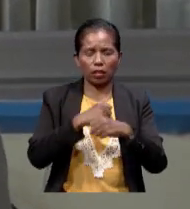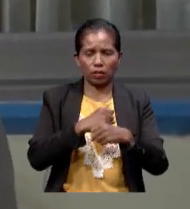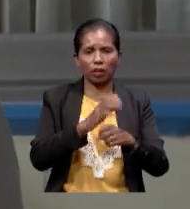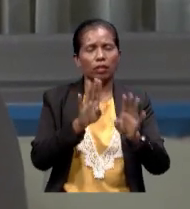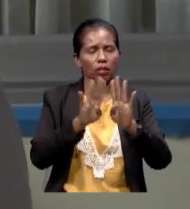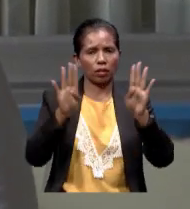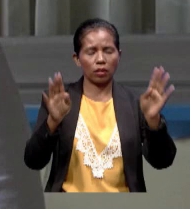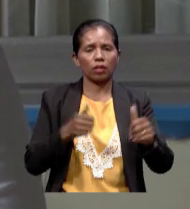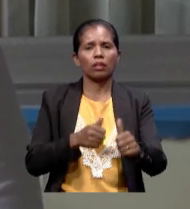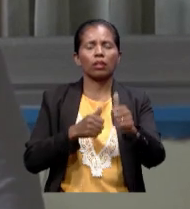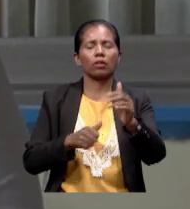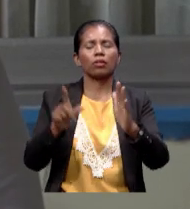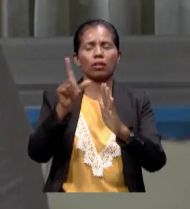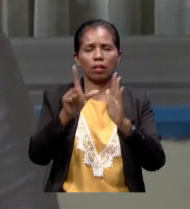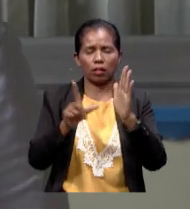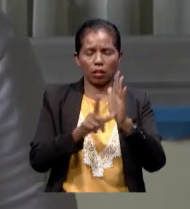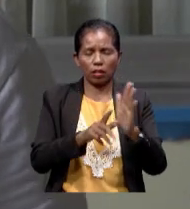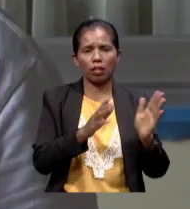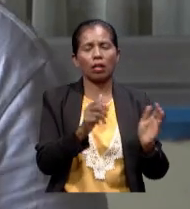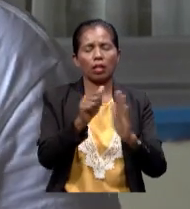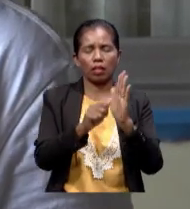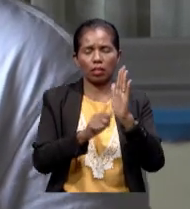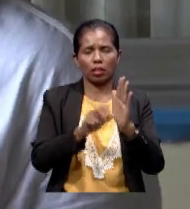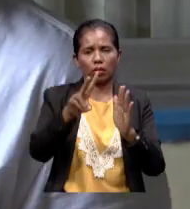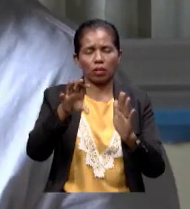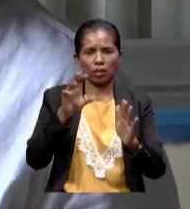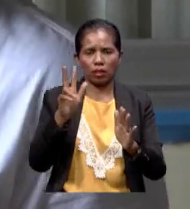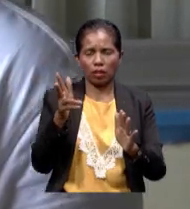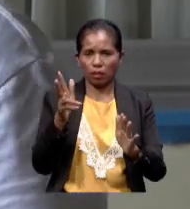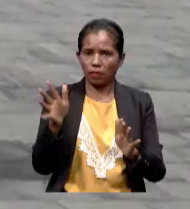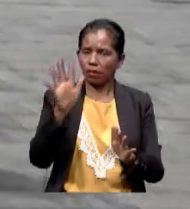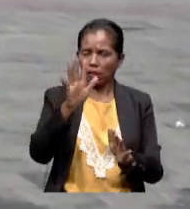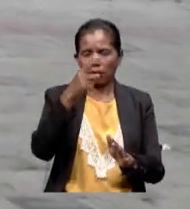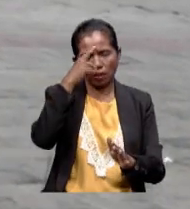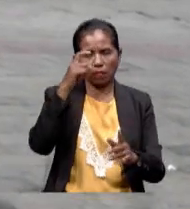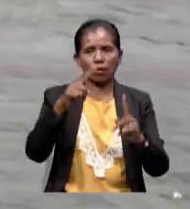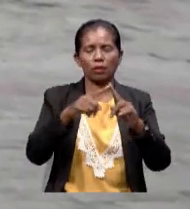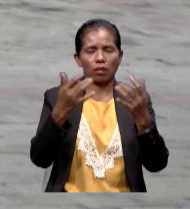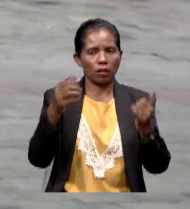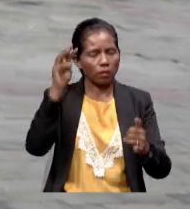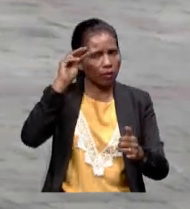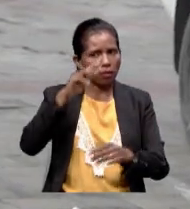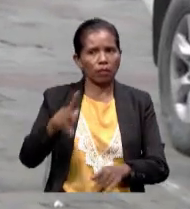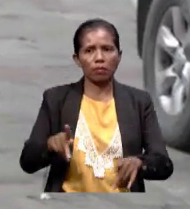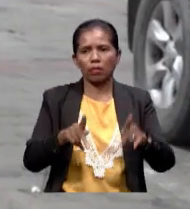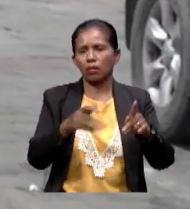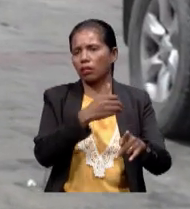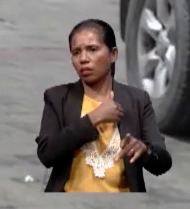arquivamento tuir código processo penal artigo atu surua tolo nolo resin lima tamba to agora Ministério Público se dá